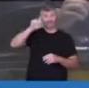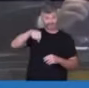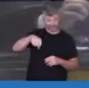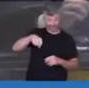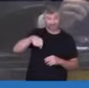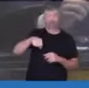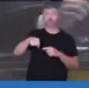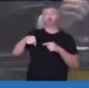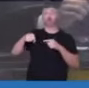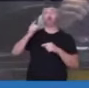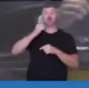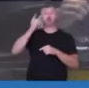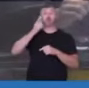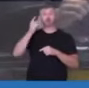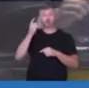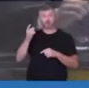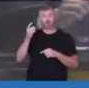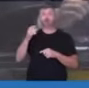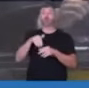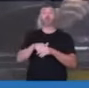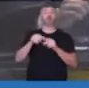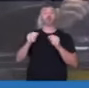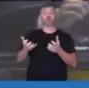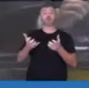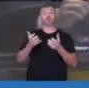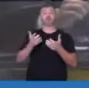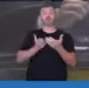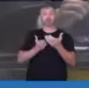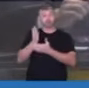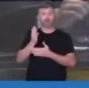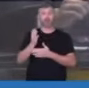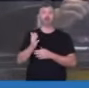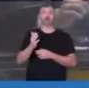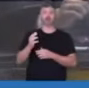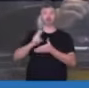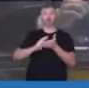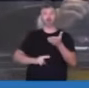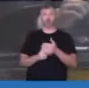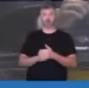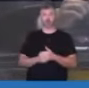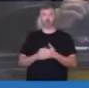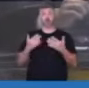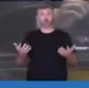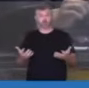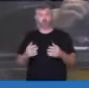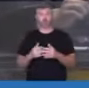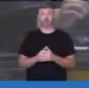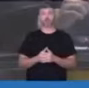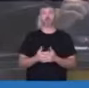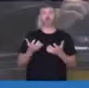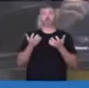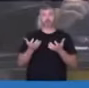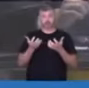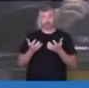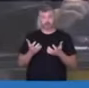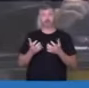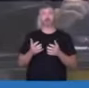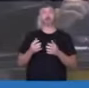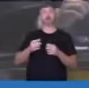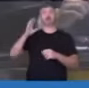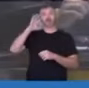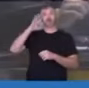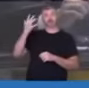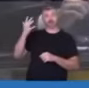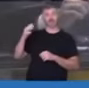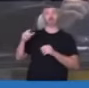o parlamentar estará votando pela aprovação do parecer, ou seja, pela manutenção dos efeitos da decisão